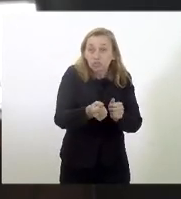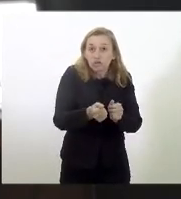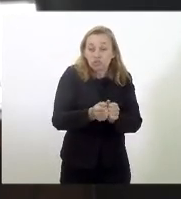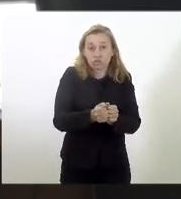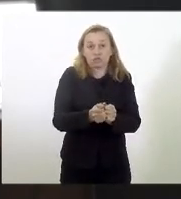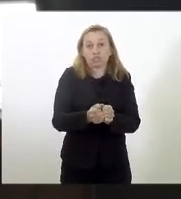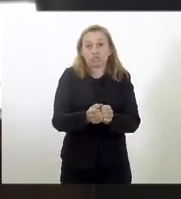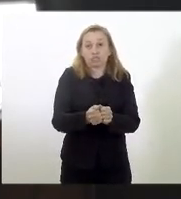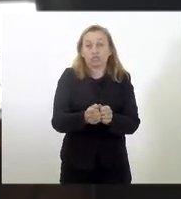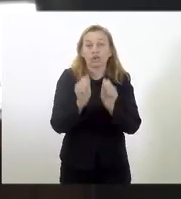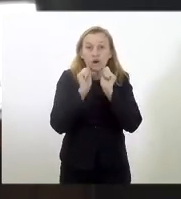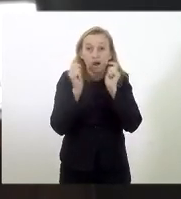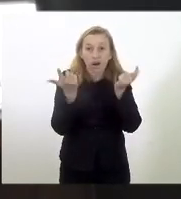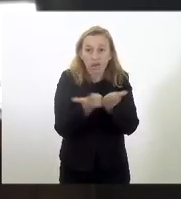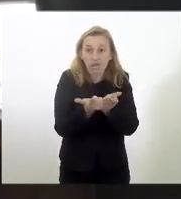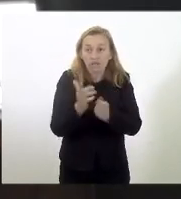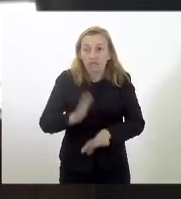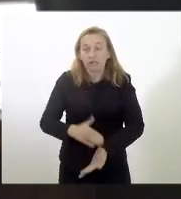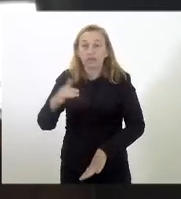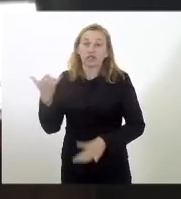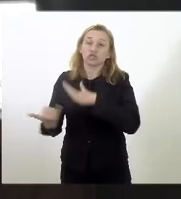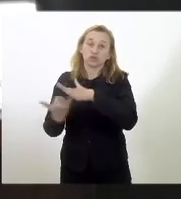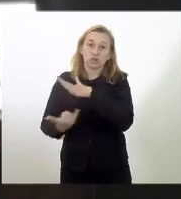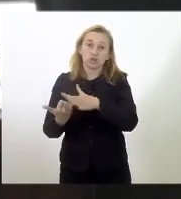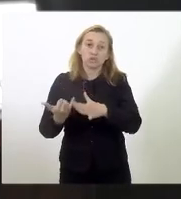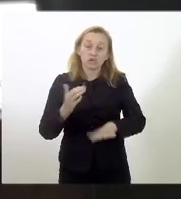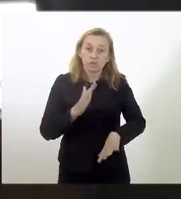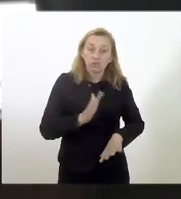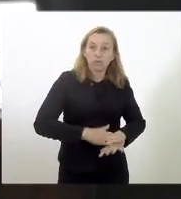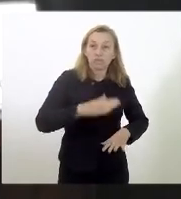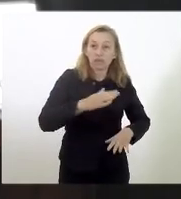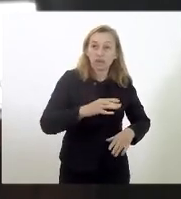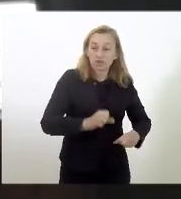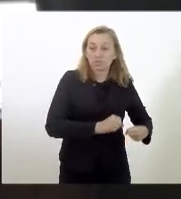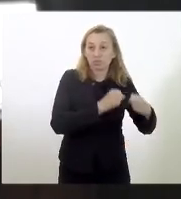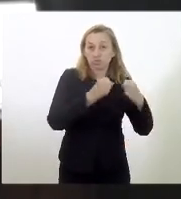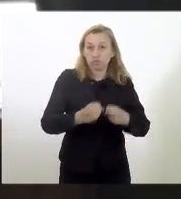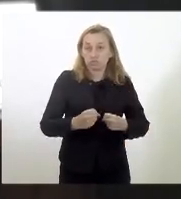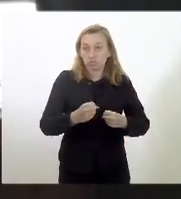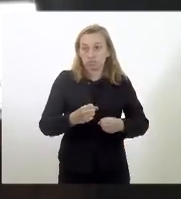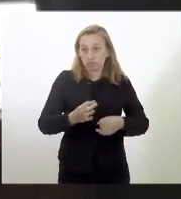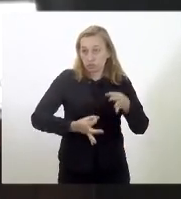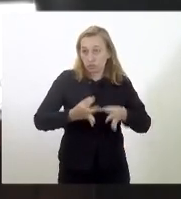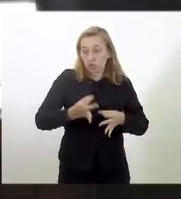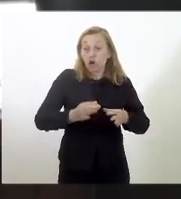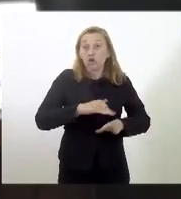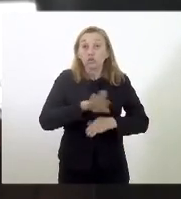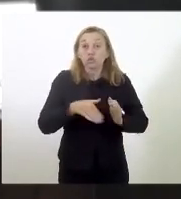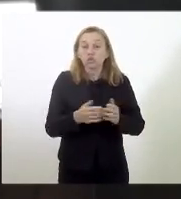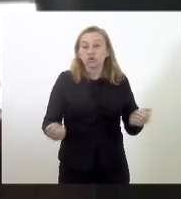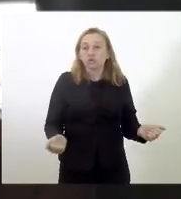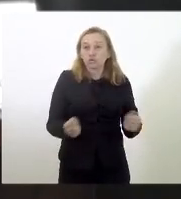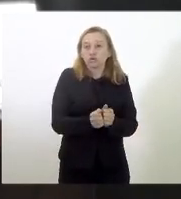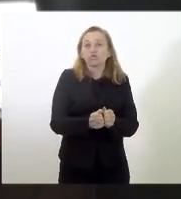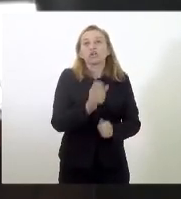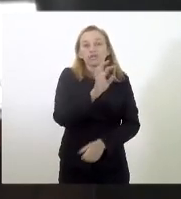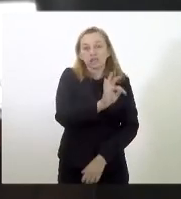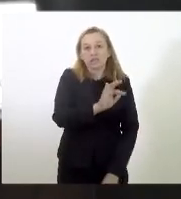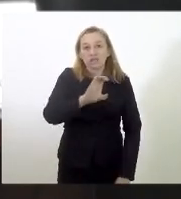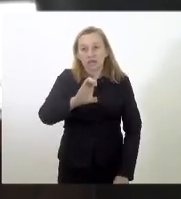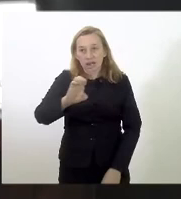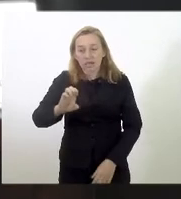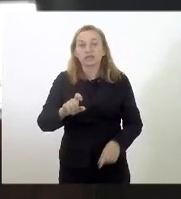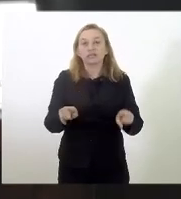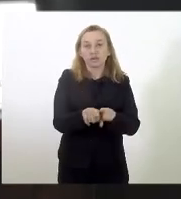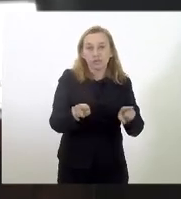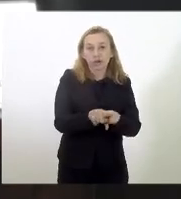com a Alerj, com demais instituições, demais poderes, órgãos, todos em conjunto, TCE também dialogando,